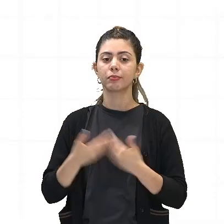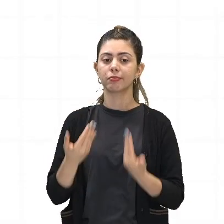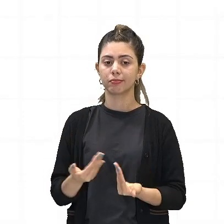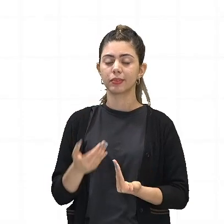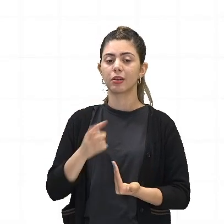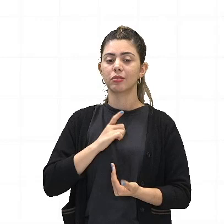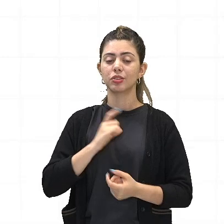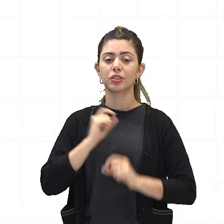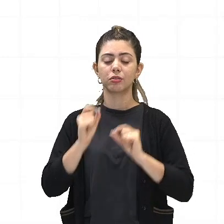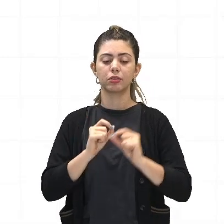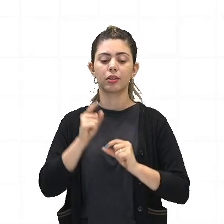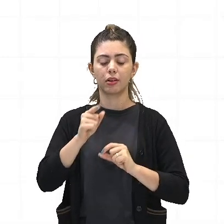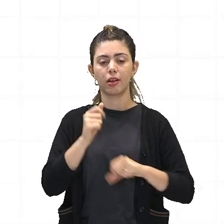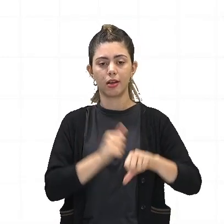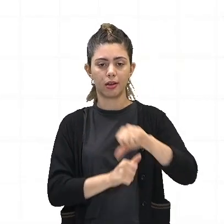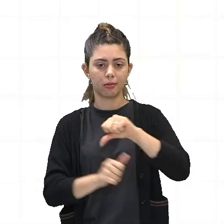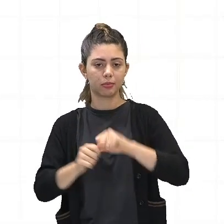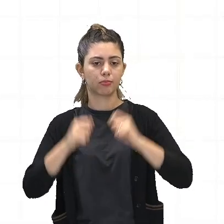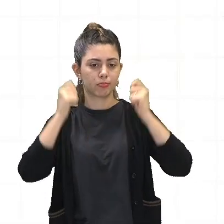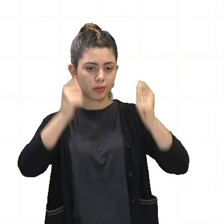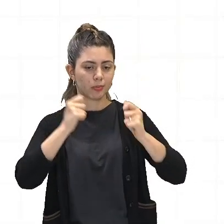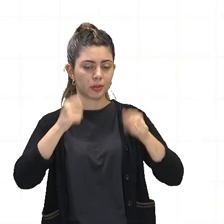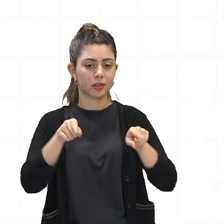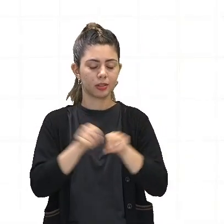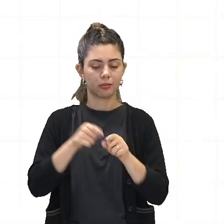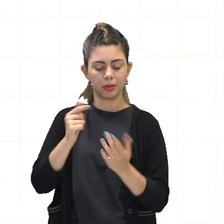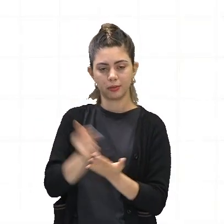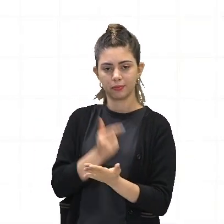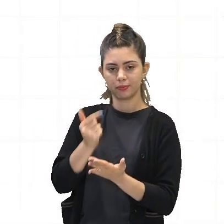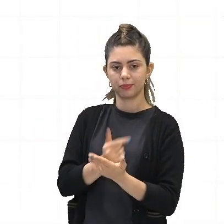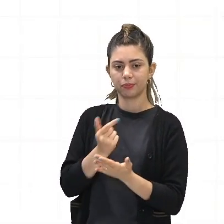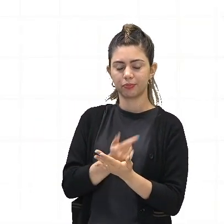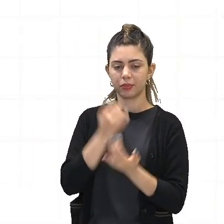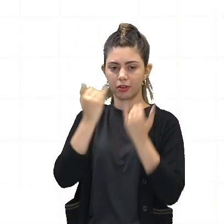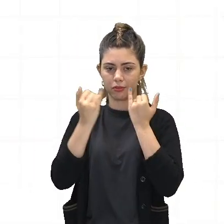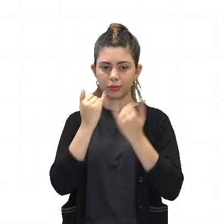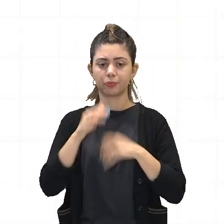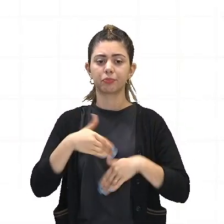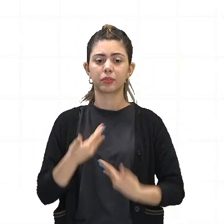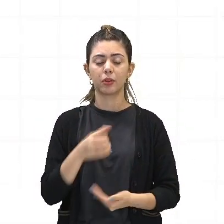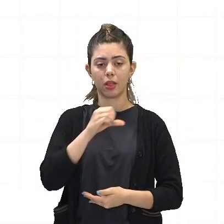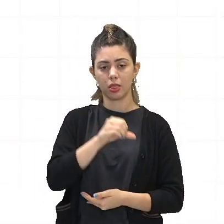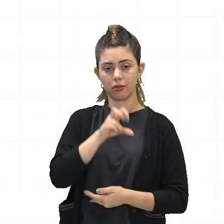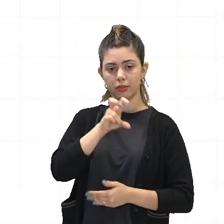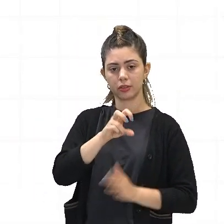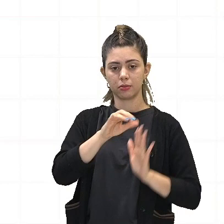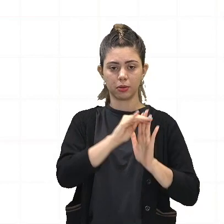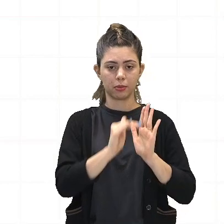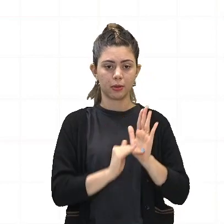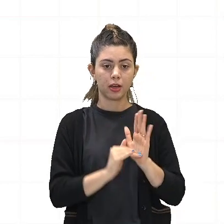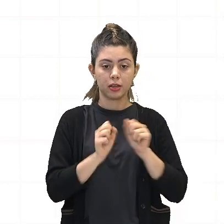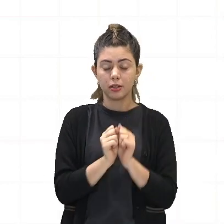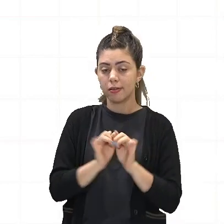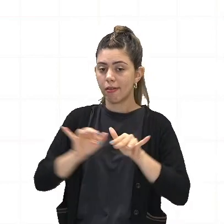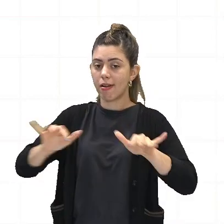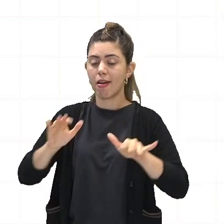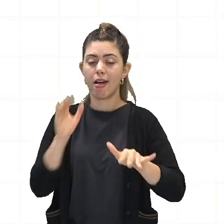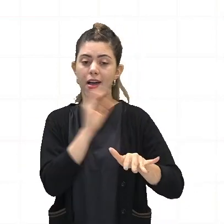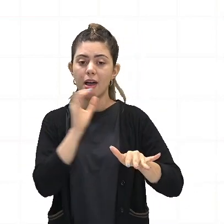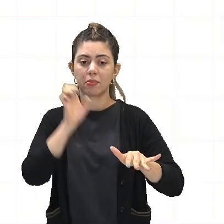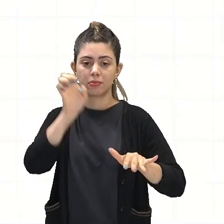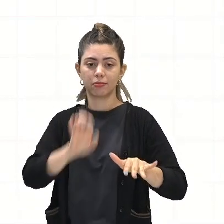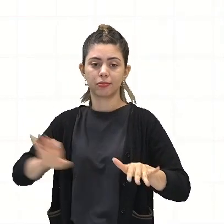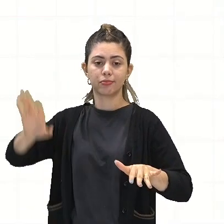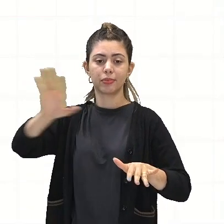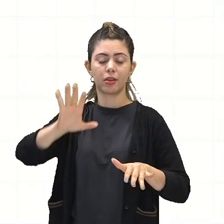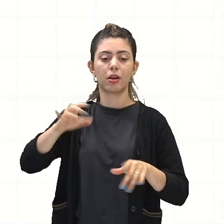contexto histórico. Lutero está no contexto da Era Moderna, está no contexto do Renascimento